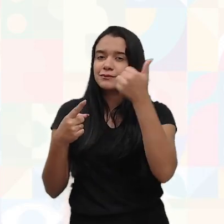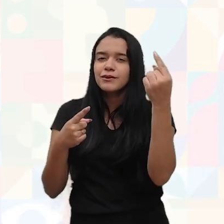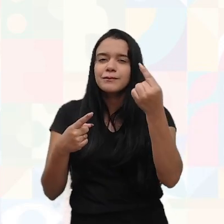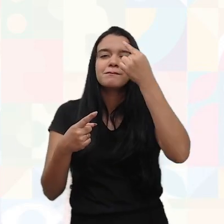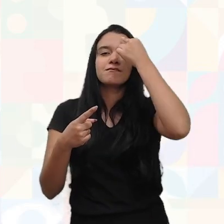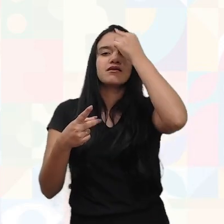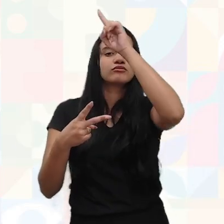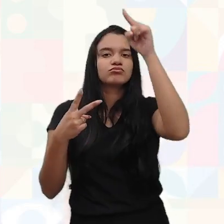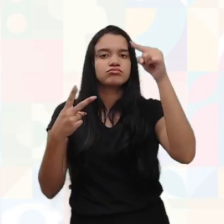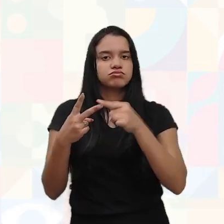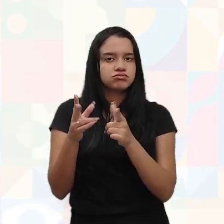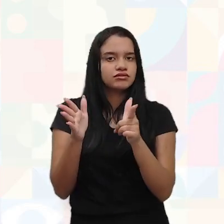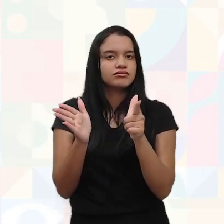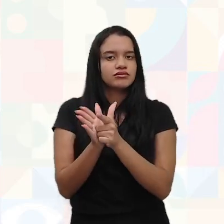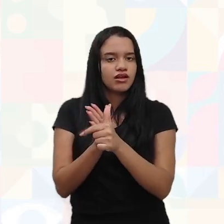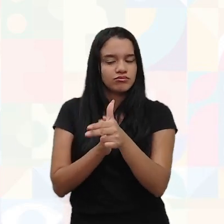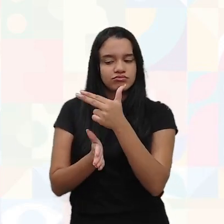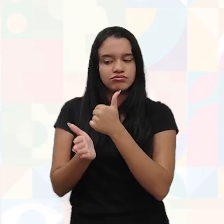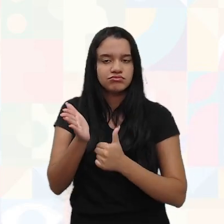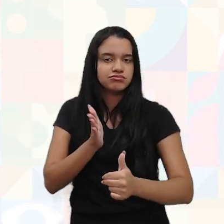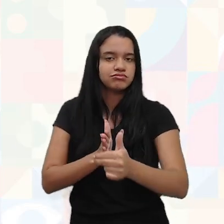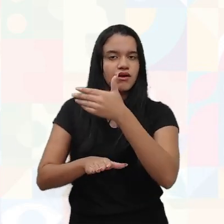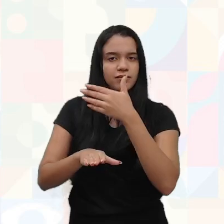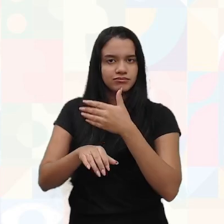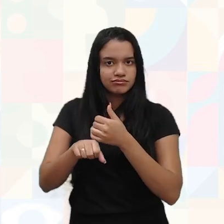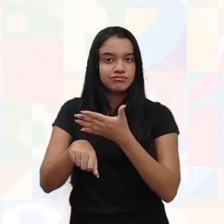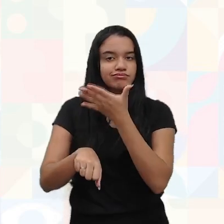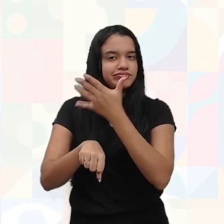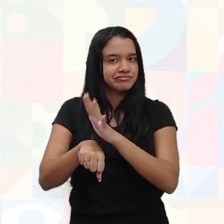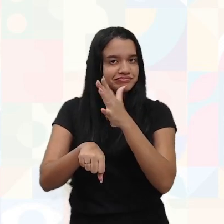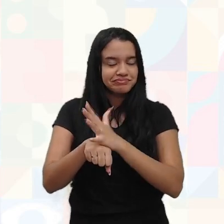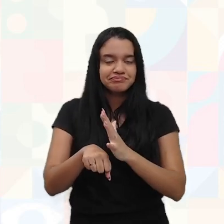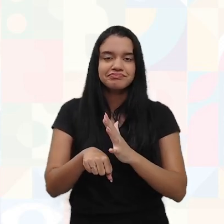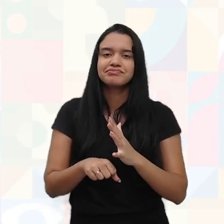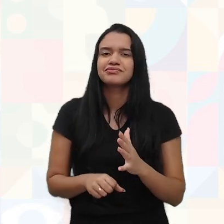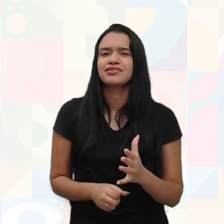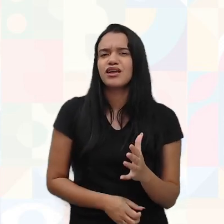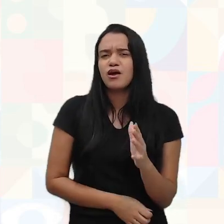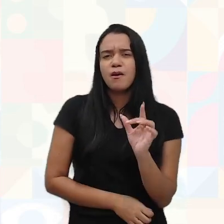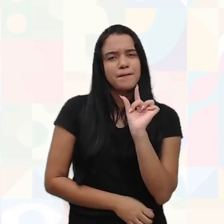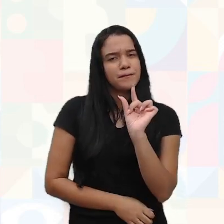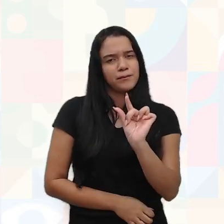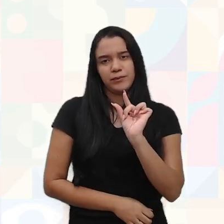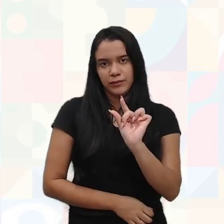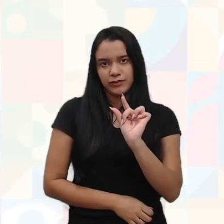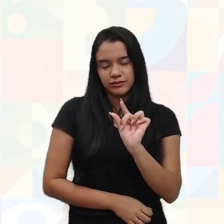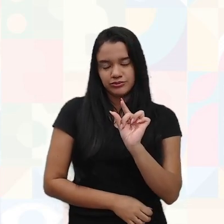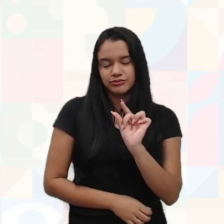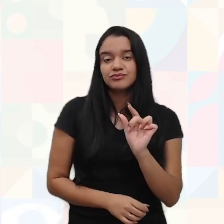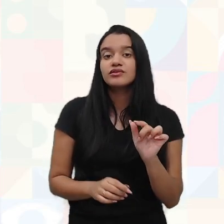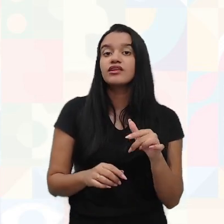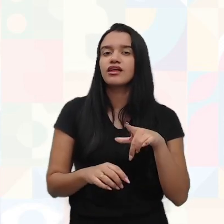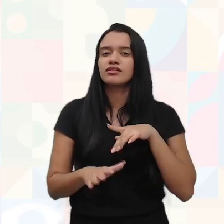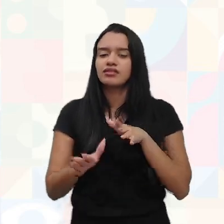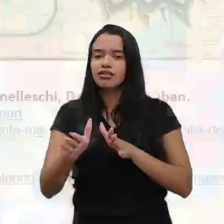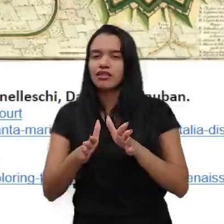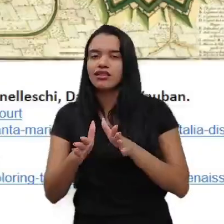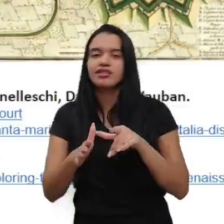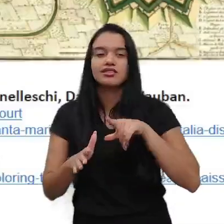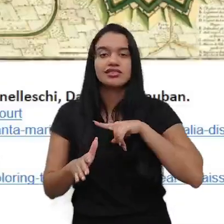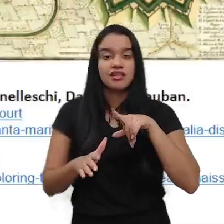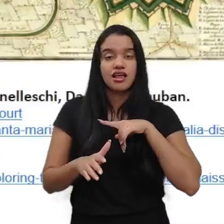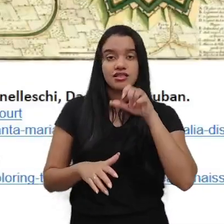e depois você vai executar, né? Muito pouco foi feito disso na Idade Média. A gente tem ali nas